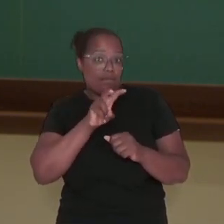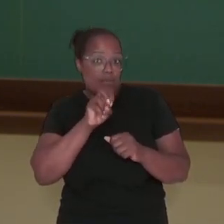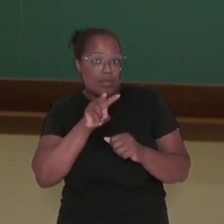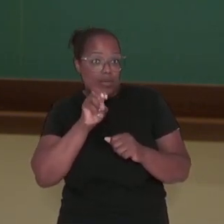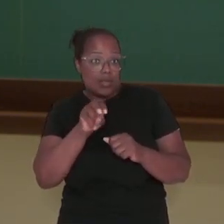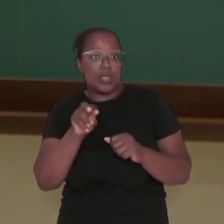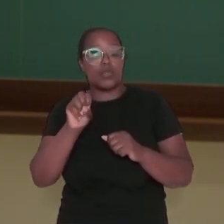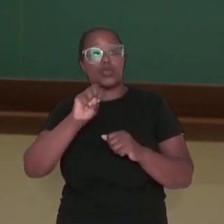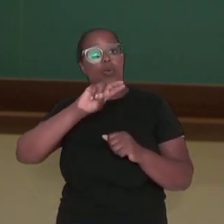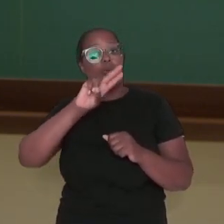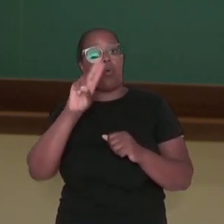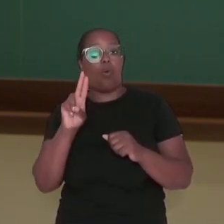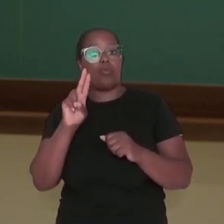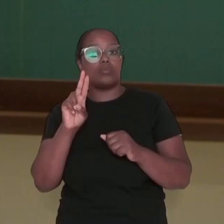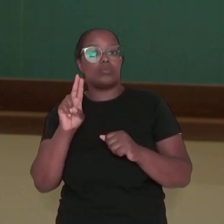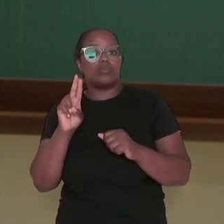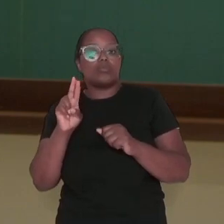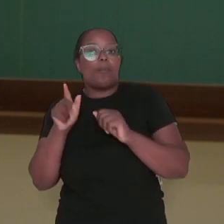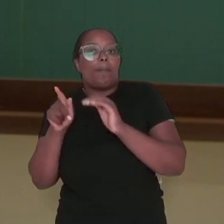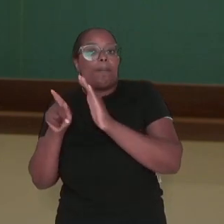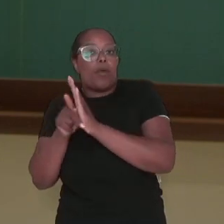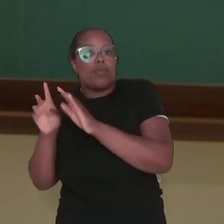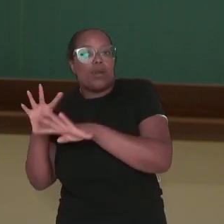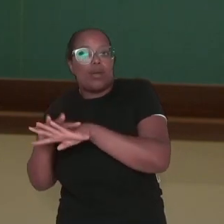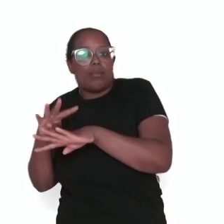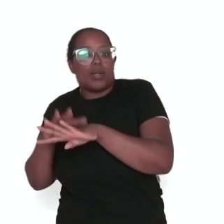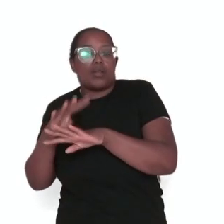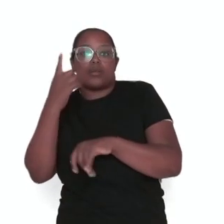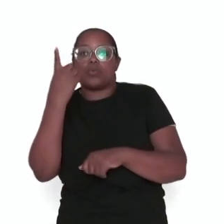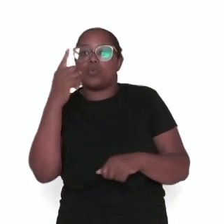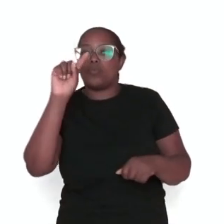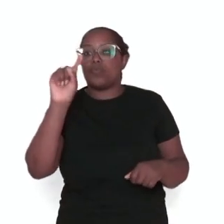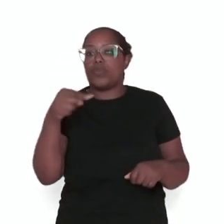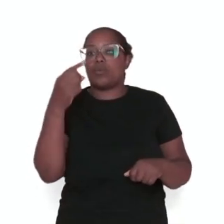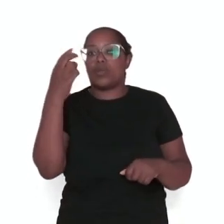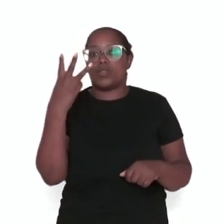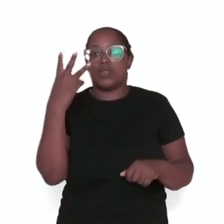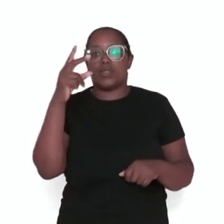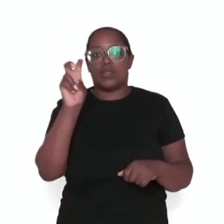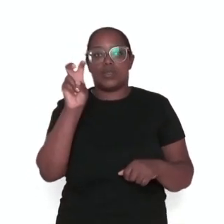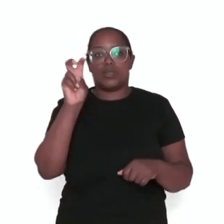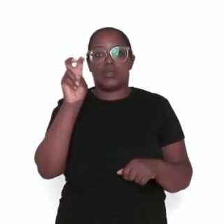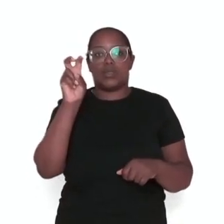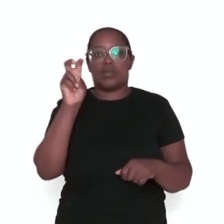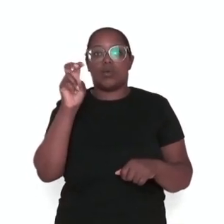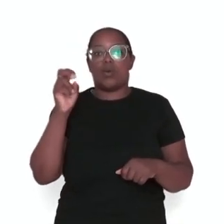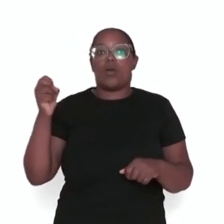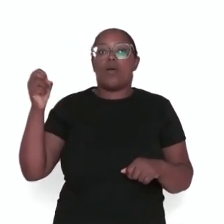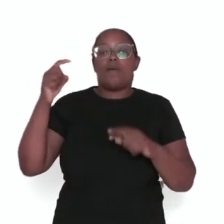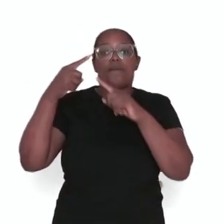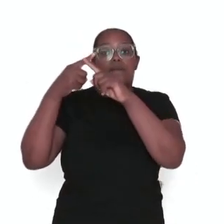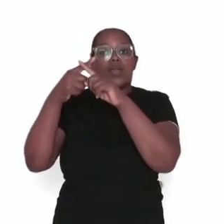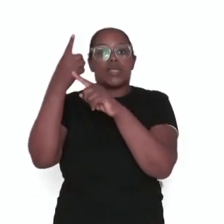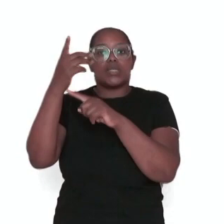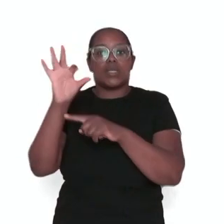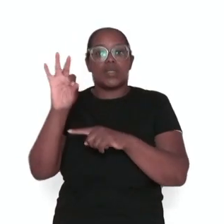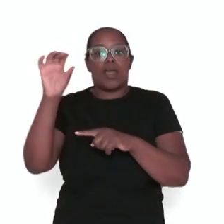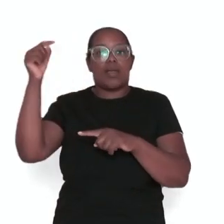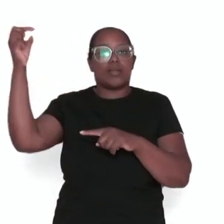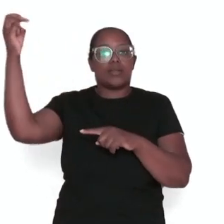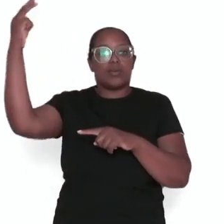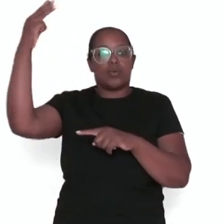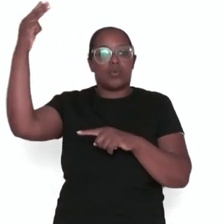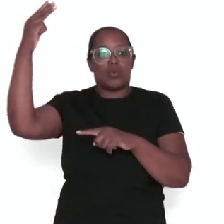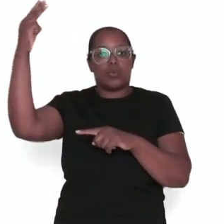ou ainda, em notação científica, 1,35 vezes 10 elevado ao cubo, vezes